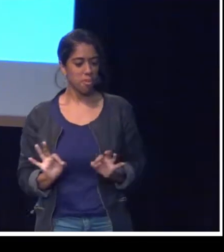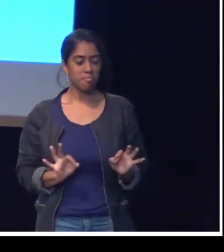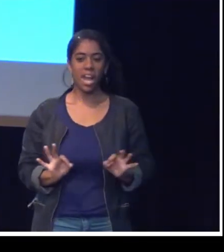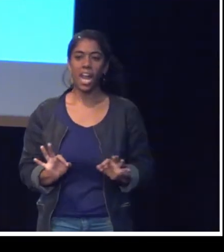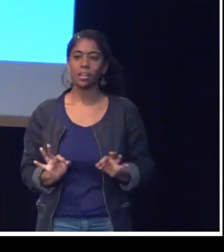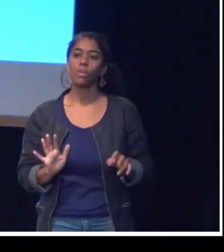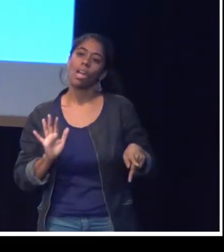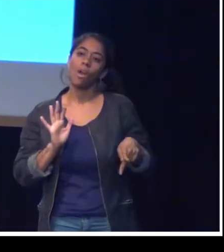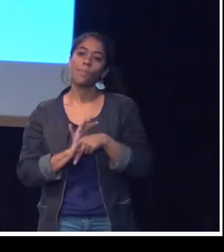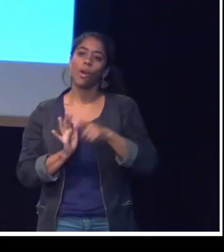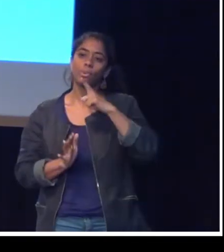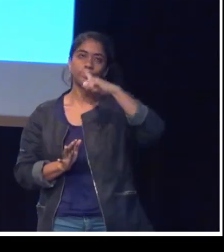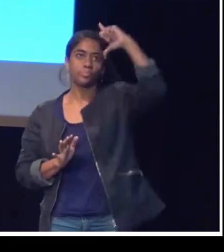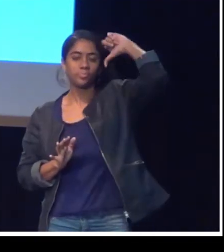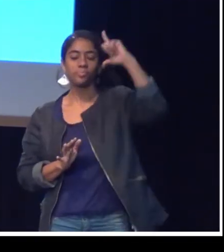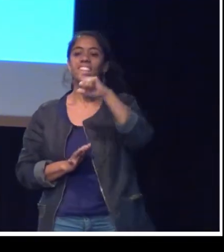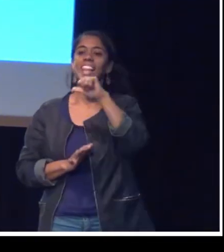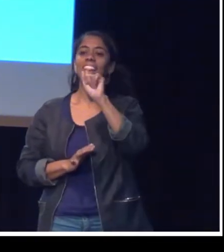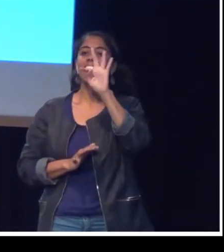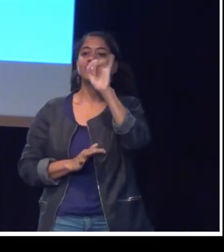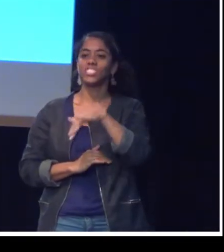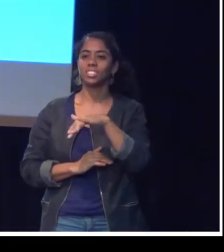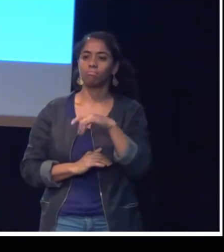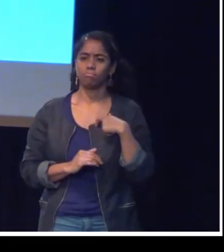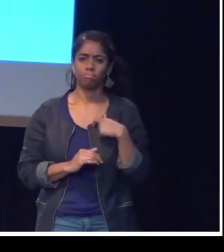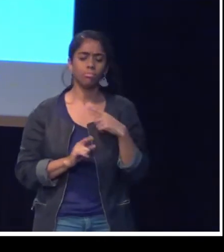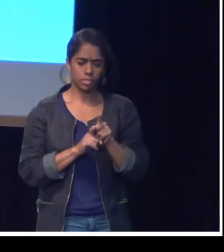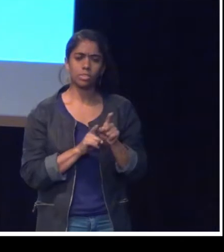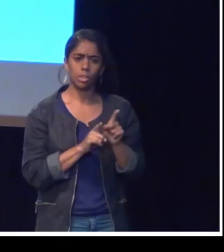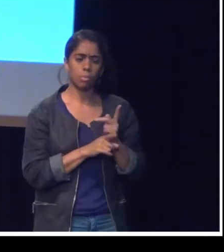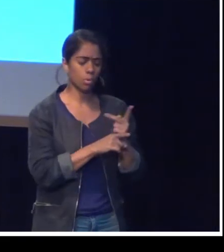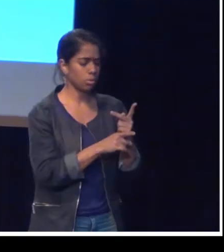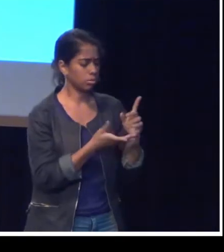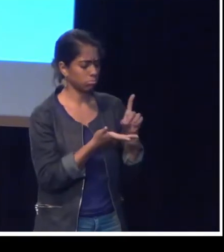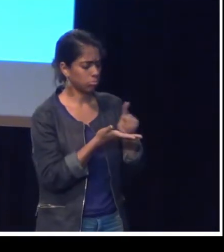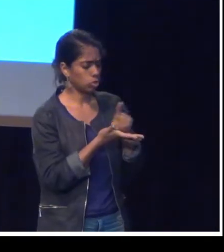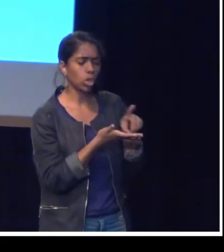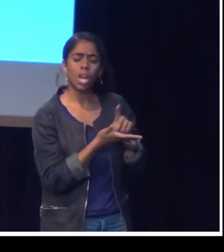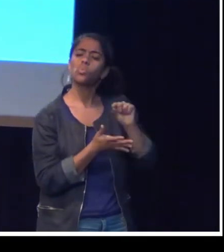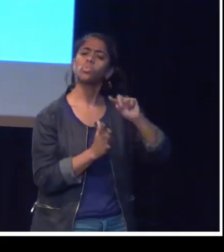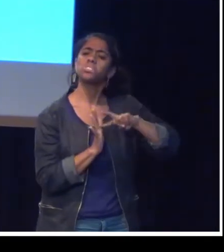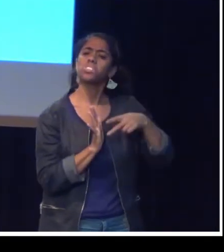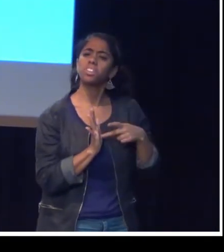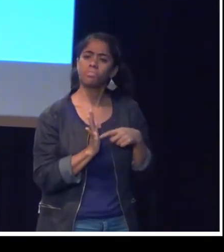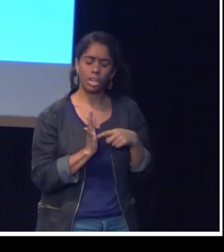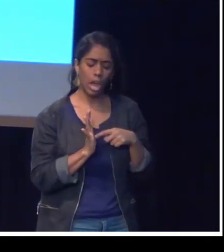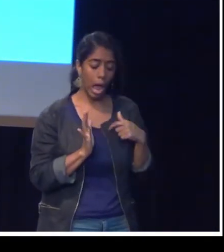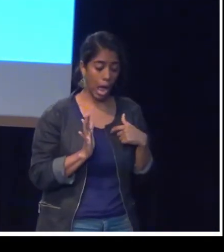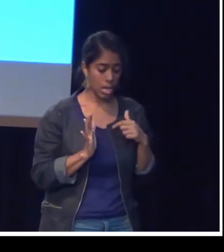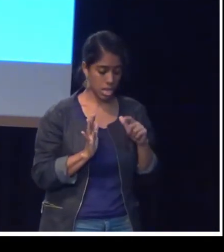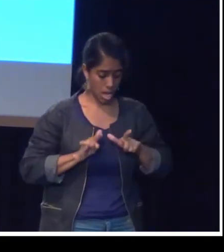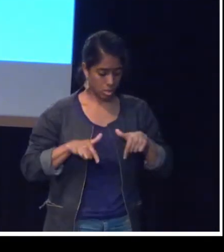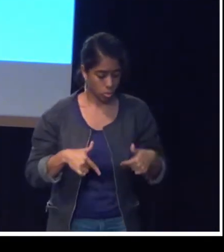eu fui no Aurélio, fui buscar no dicionário, que a gente tem essas curiosidades. E lá vai estar. Significa modo de proceder ou agir,